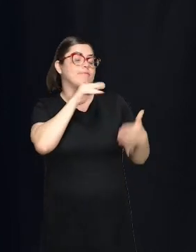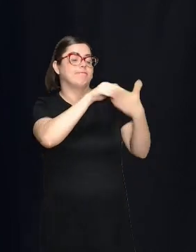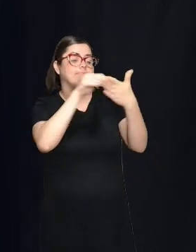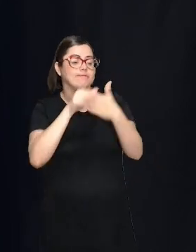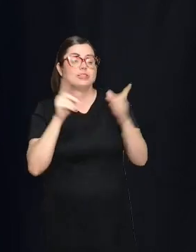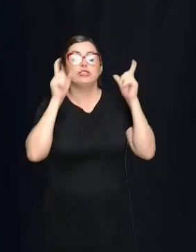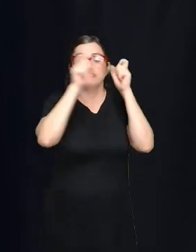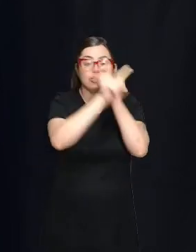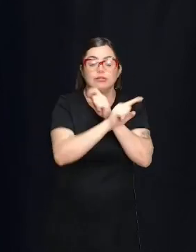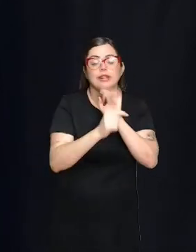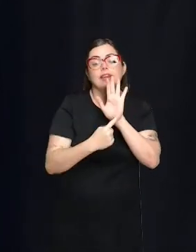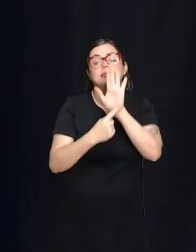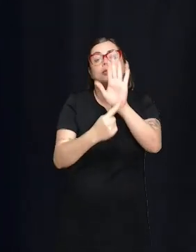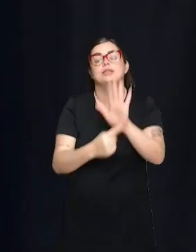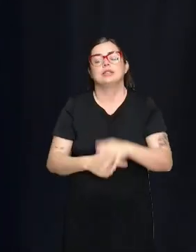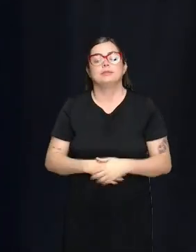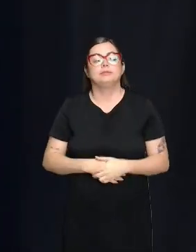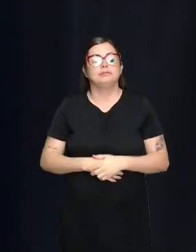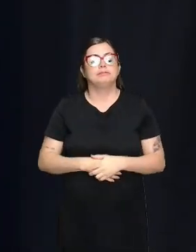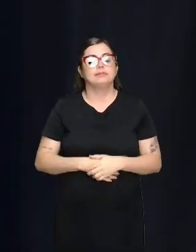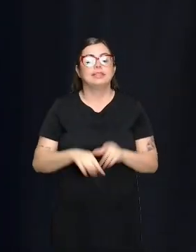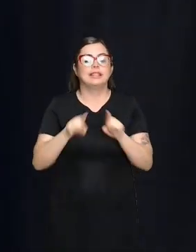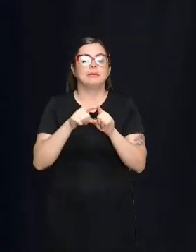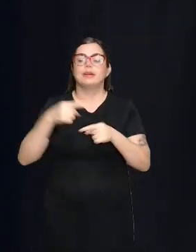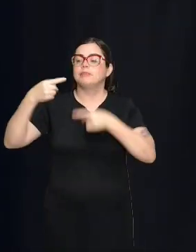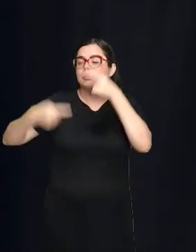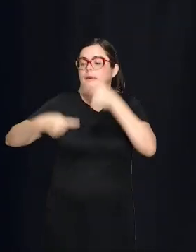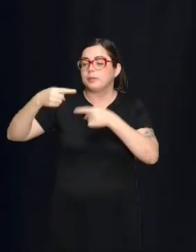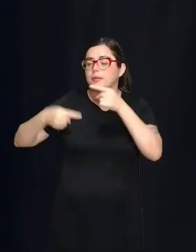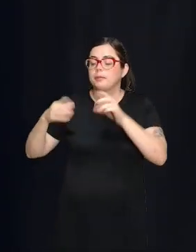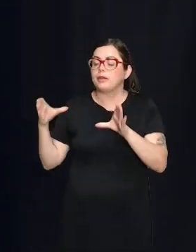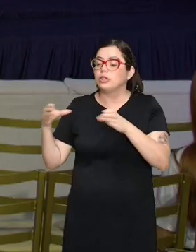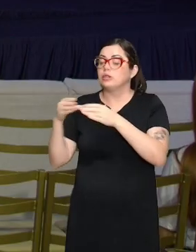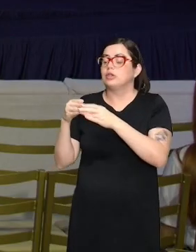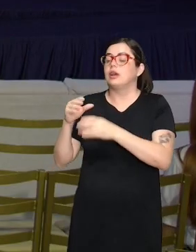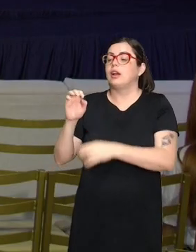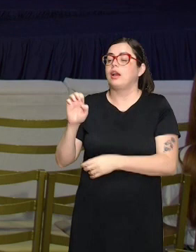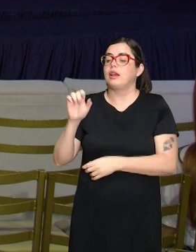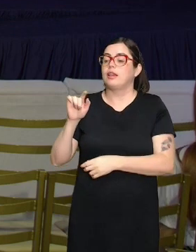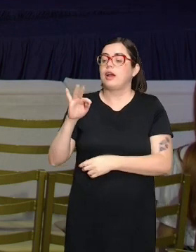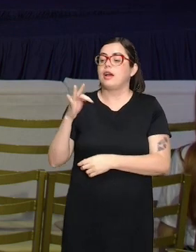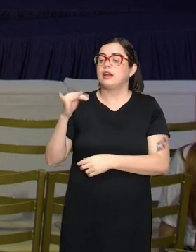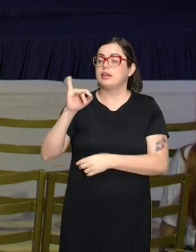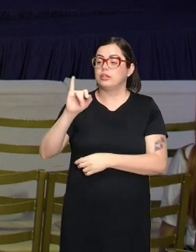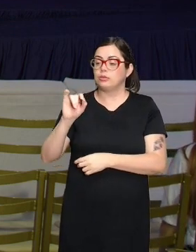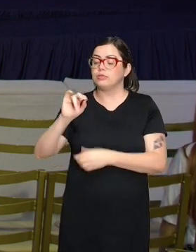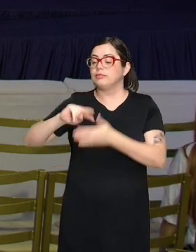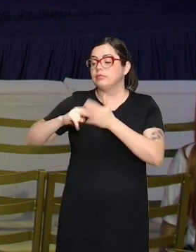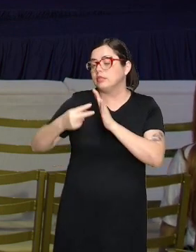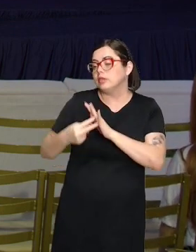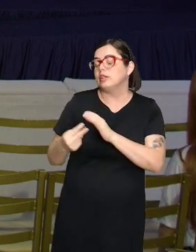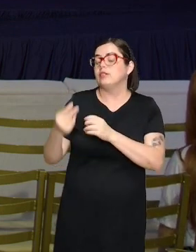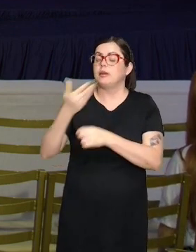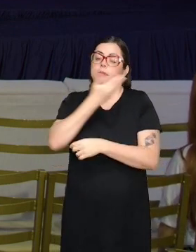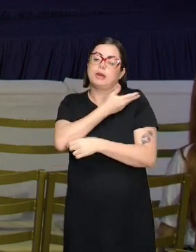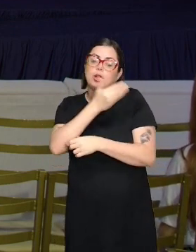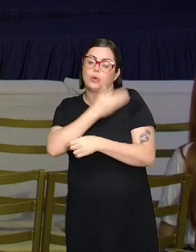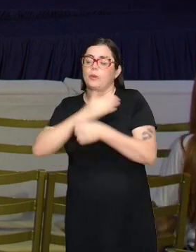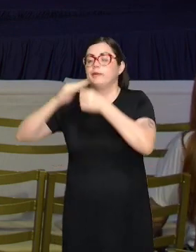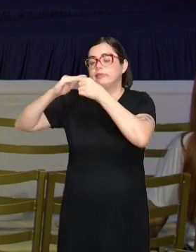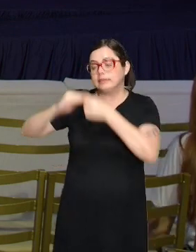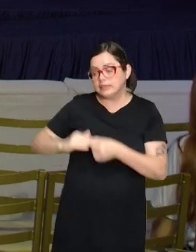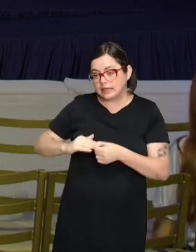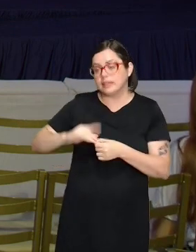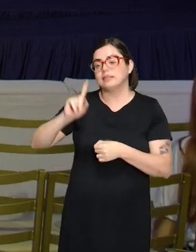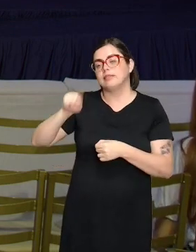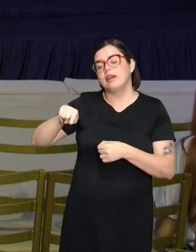um pouquinho também sobre etarismo e autoetarismo. Querem comentar? O etarismo, a gente falou aqui, é o